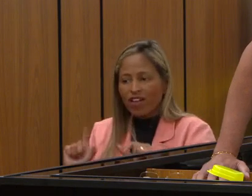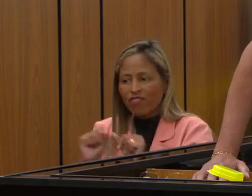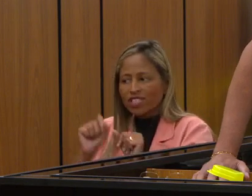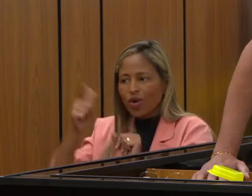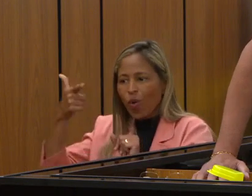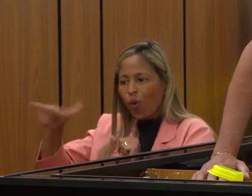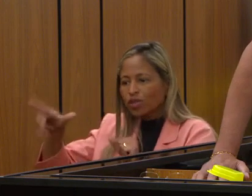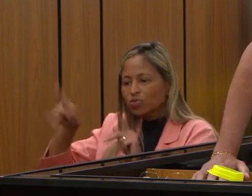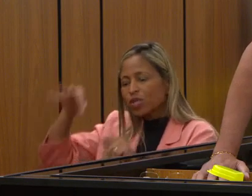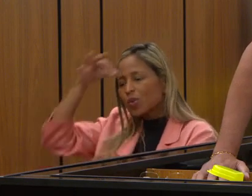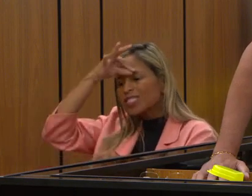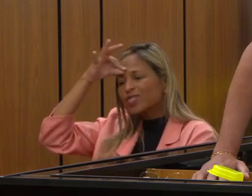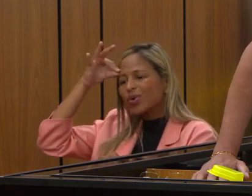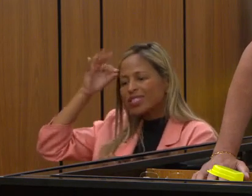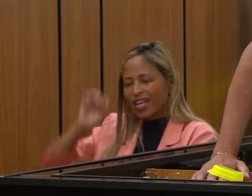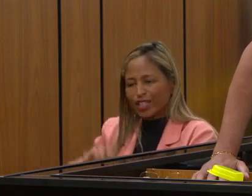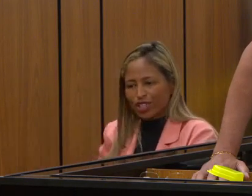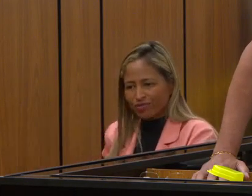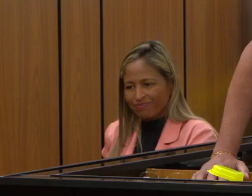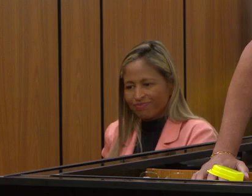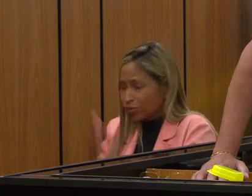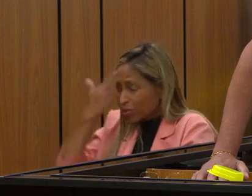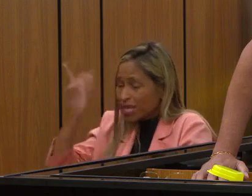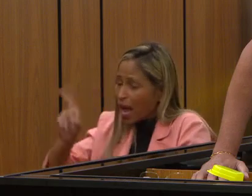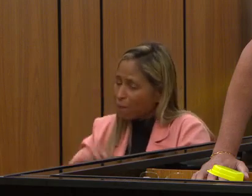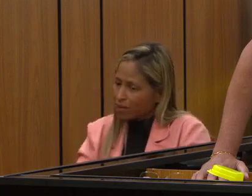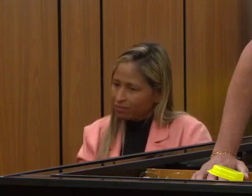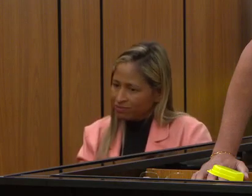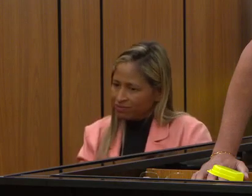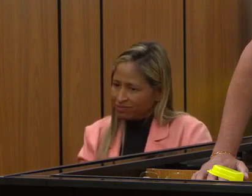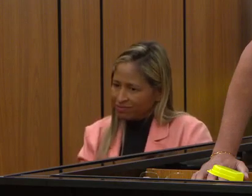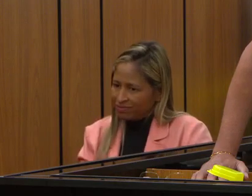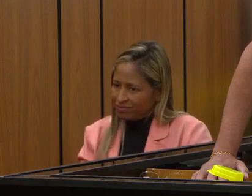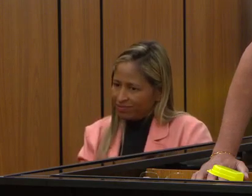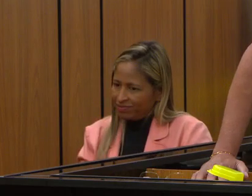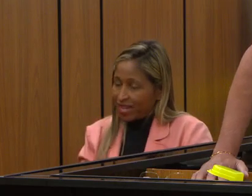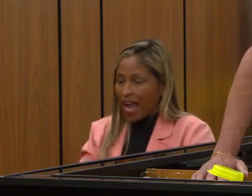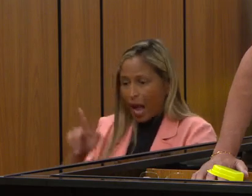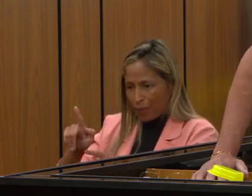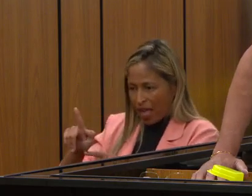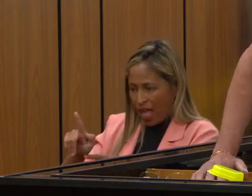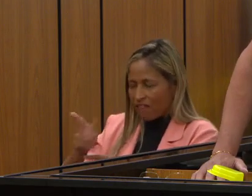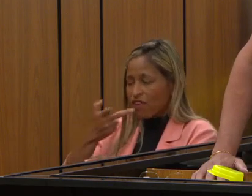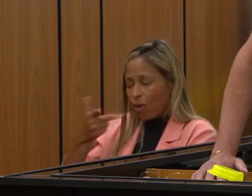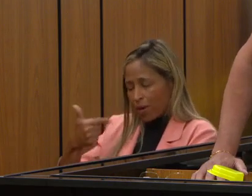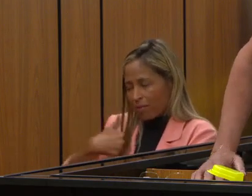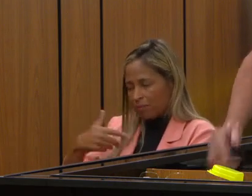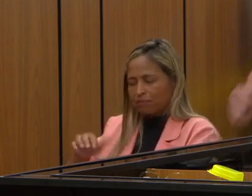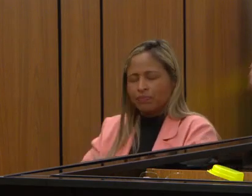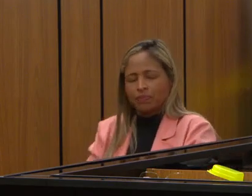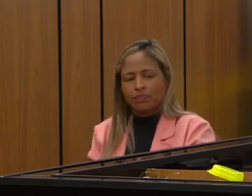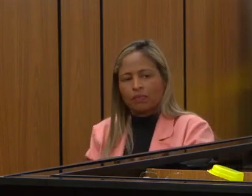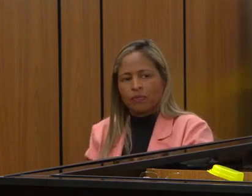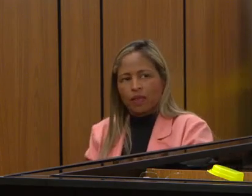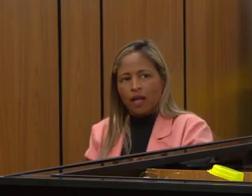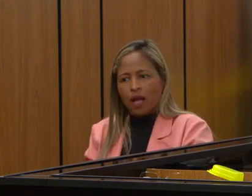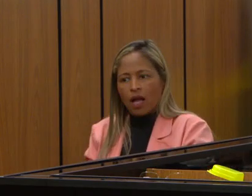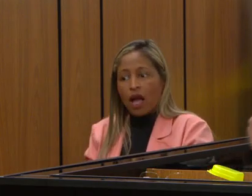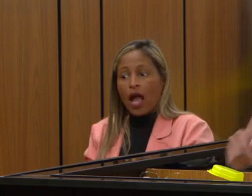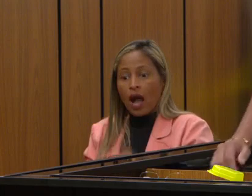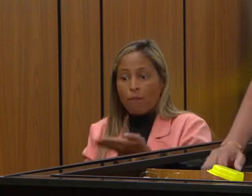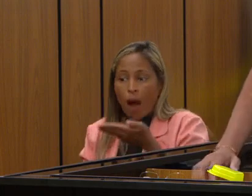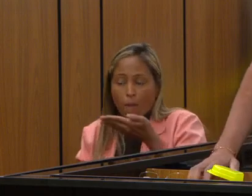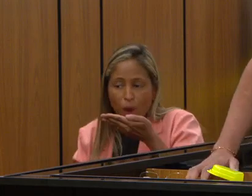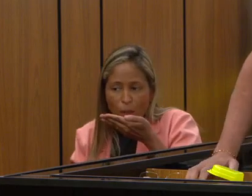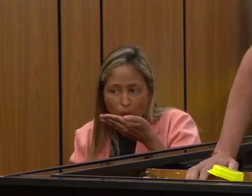quê porque a própria é Gabriela virou para mim falou assim eu tenho esse